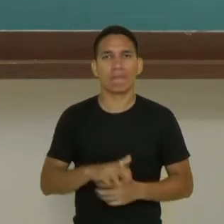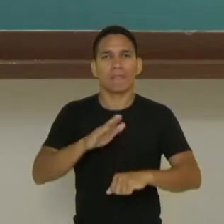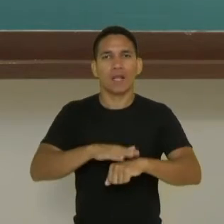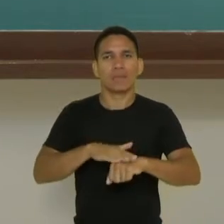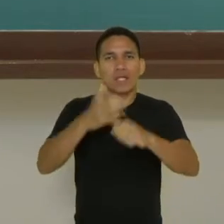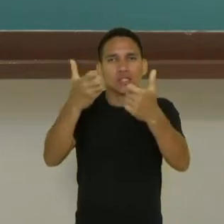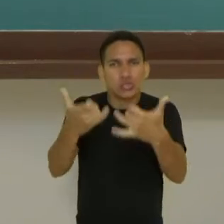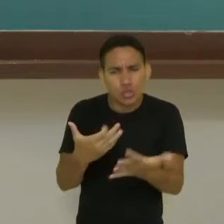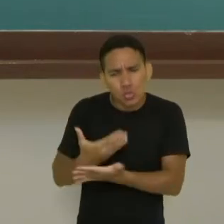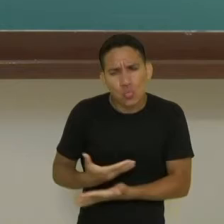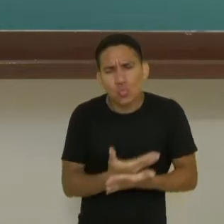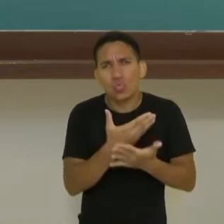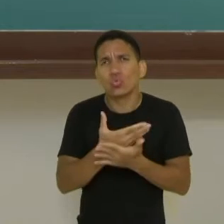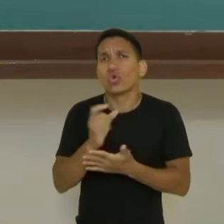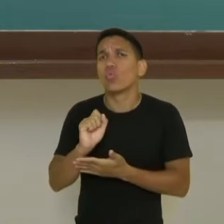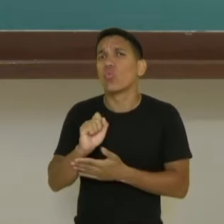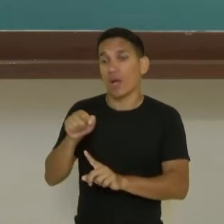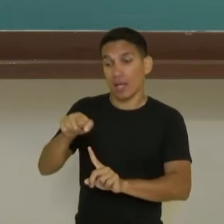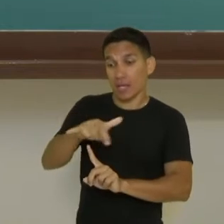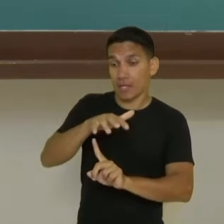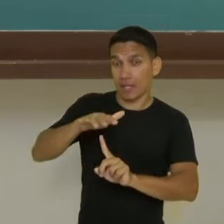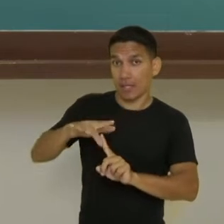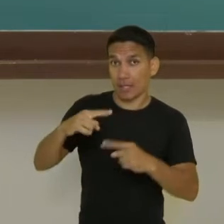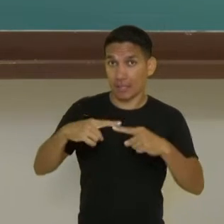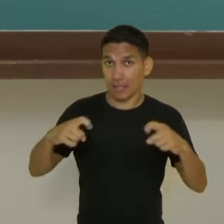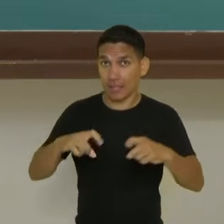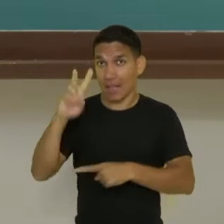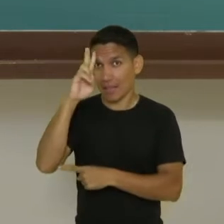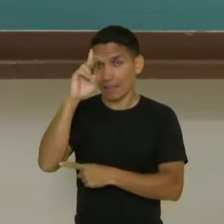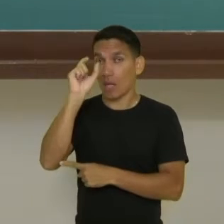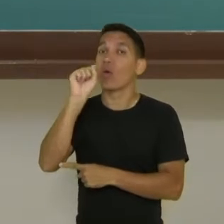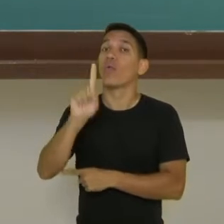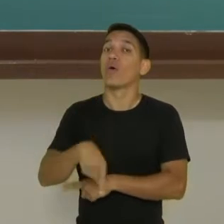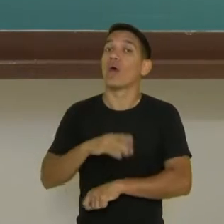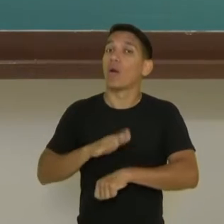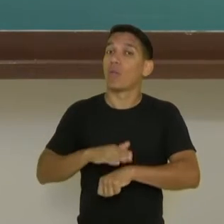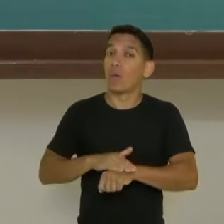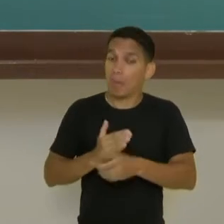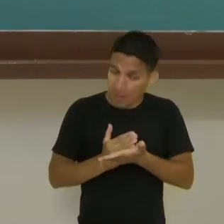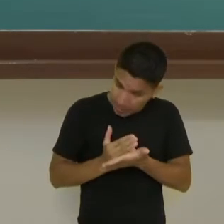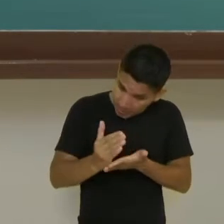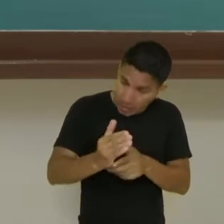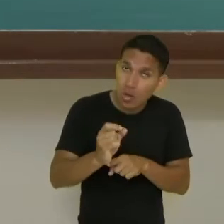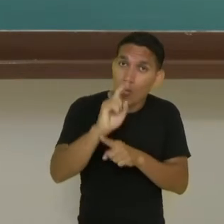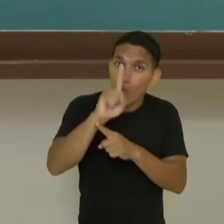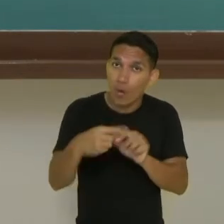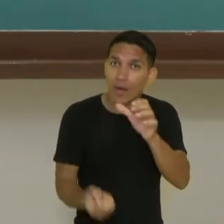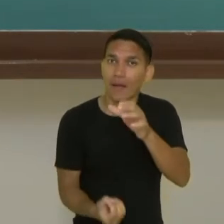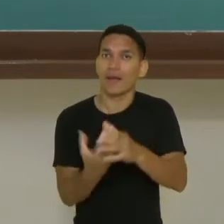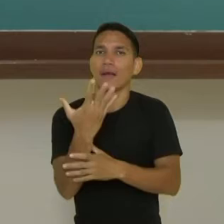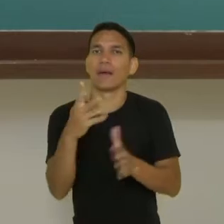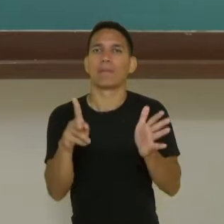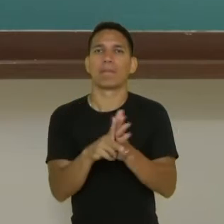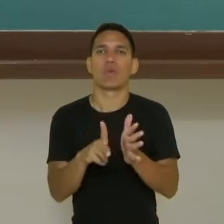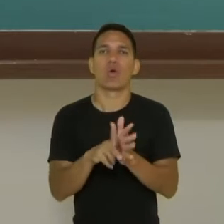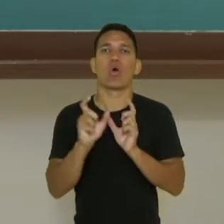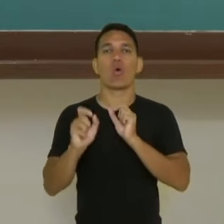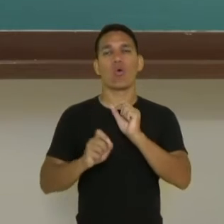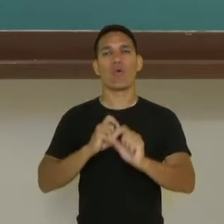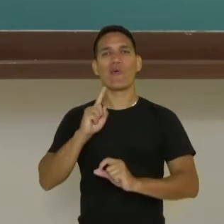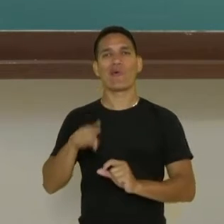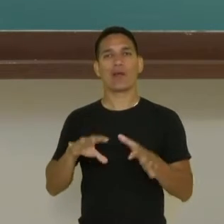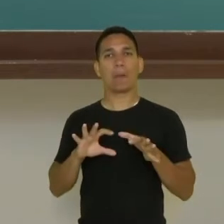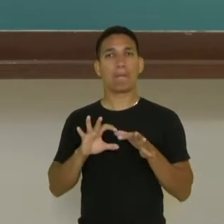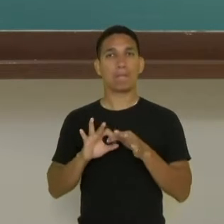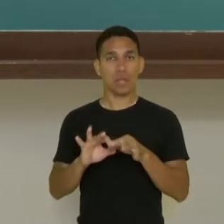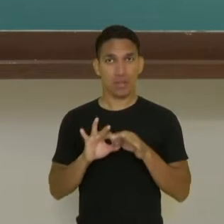antropologia científica, a gente tem que relembrar que a gente está falando a partir do momento da construção e da